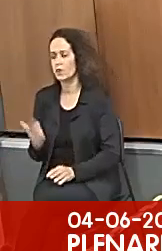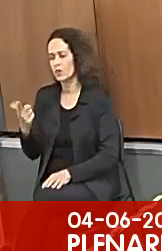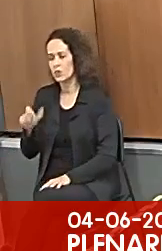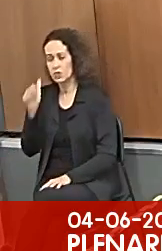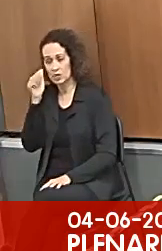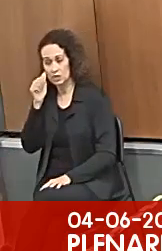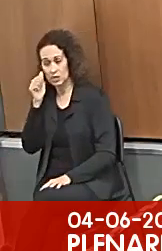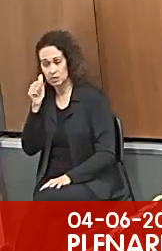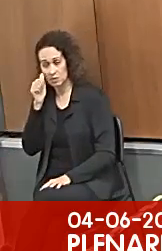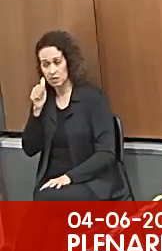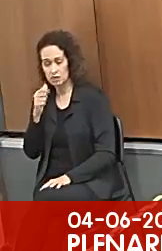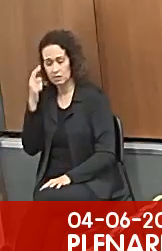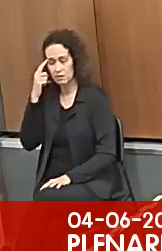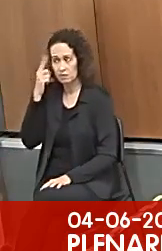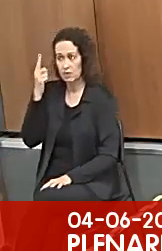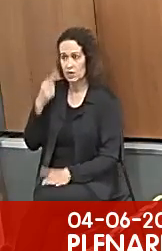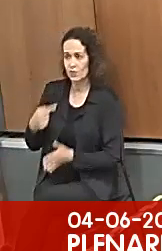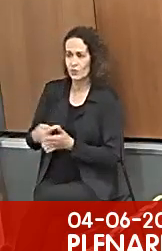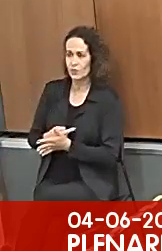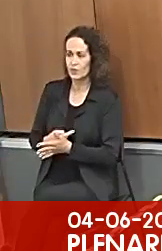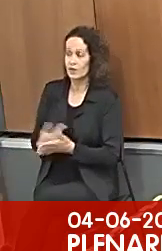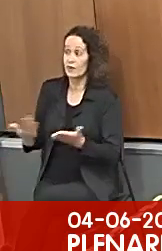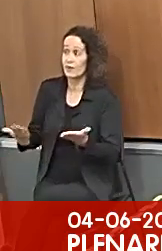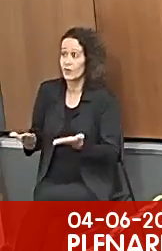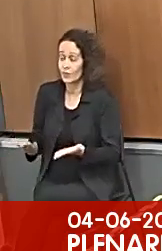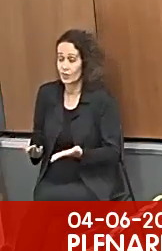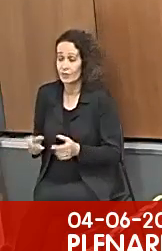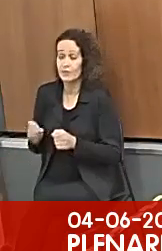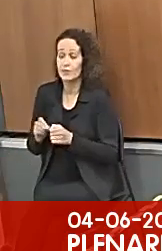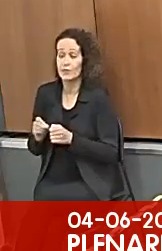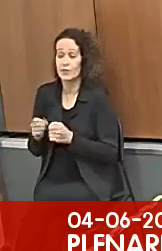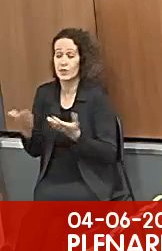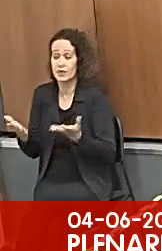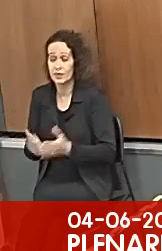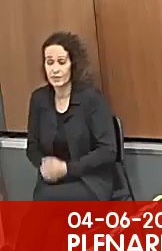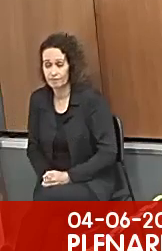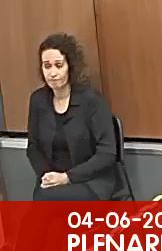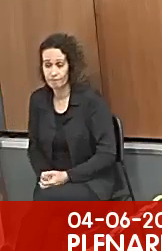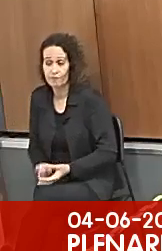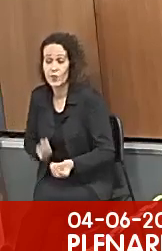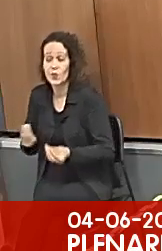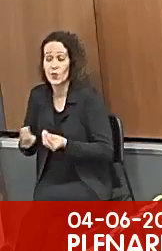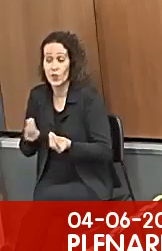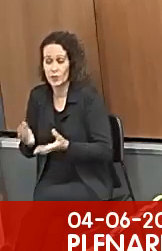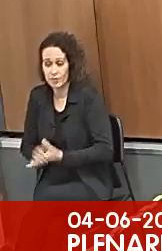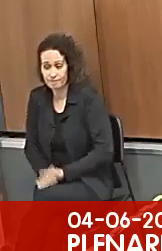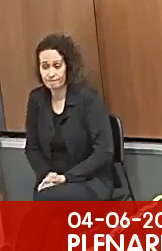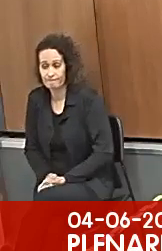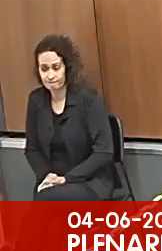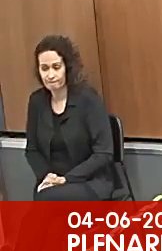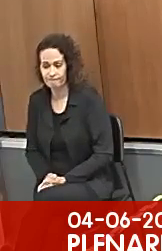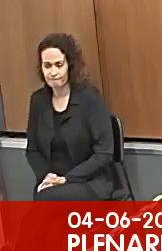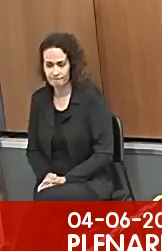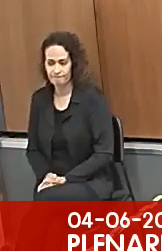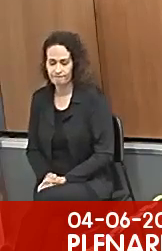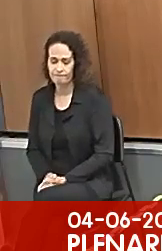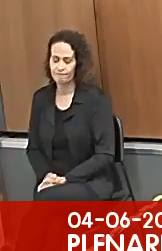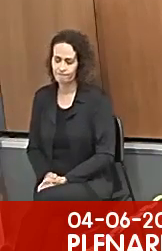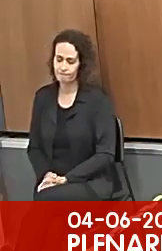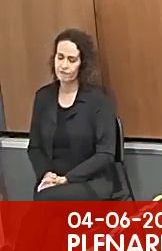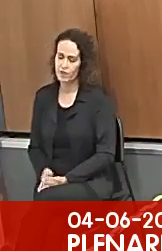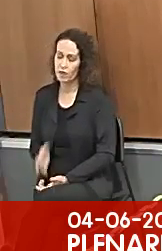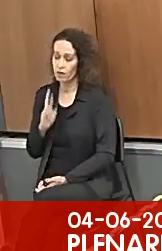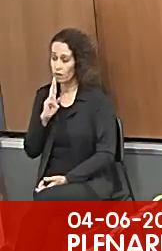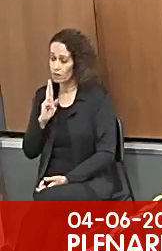que hoje fazem aquela pergunta: e agora, o que que eu preciso fazer? A receita, de certa forma, ela está